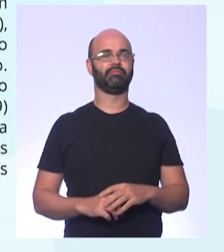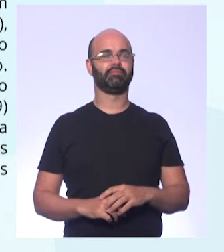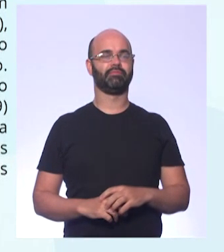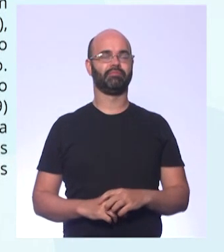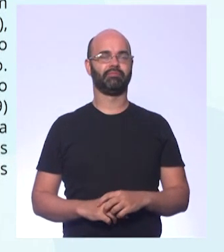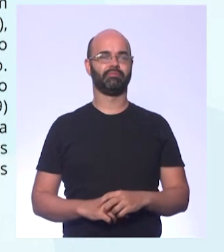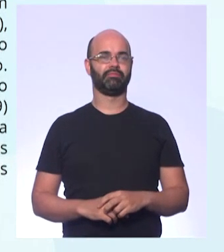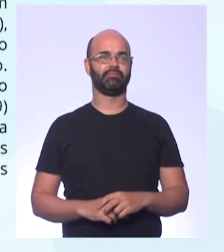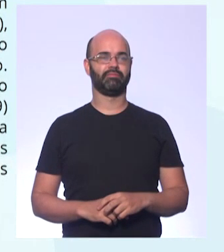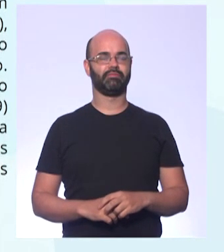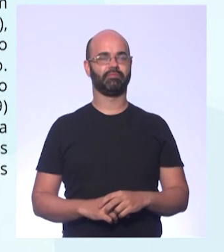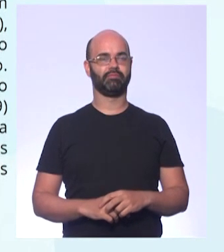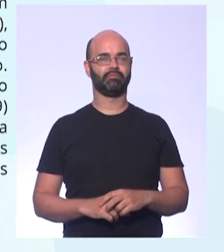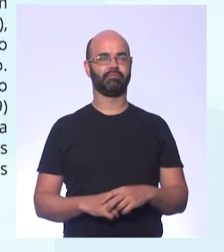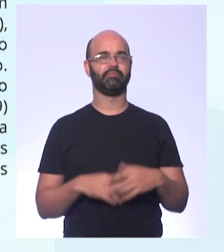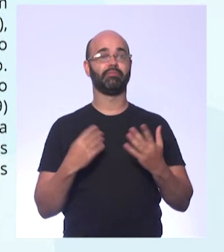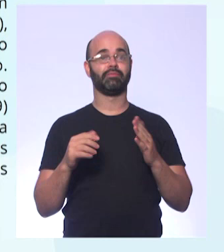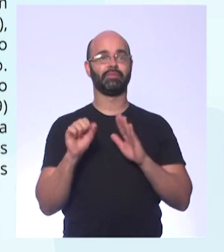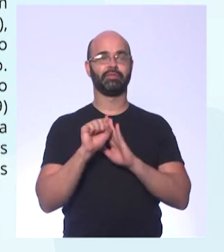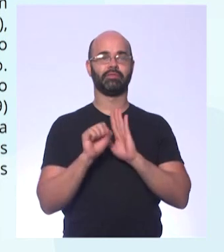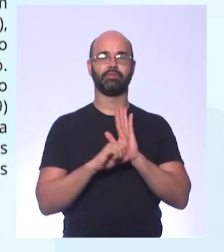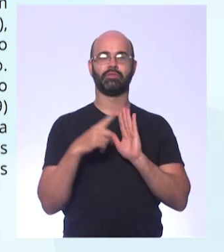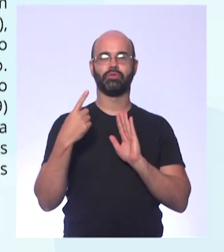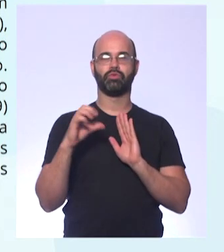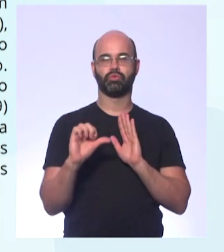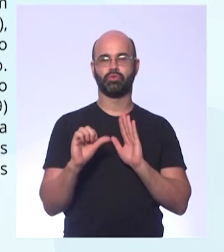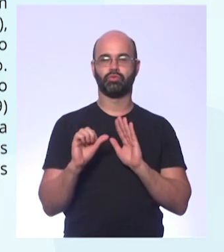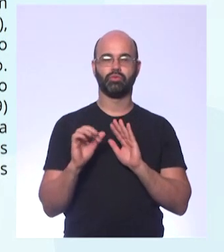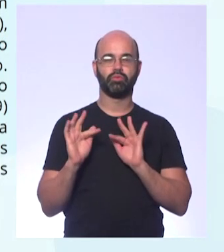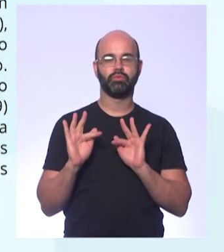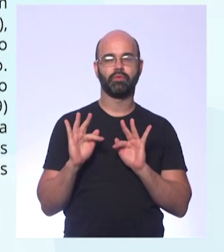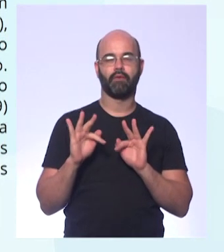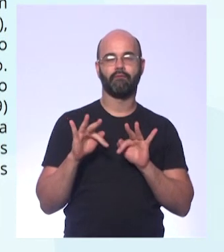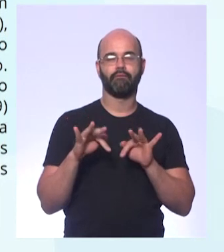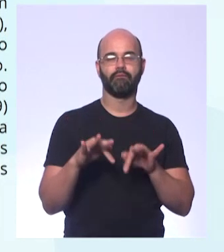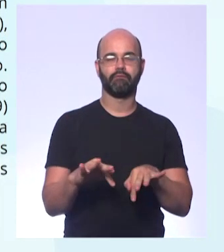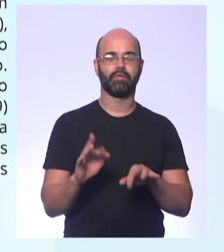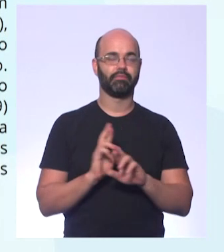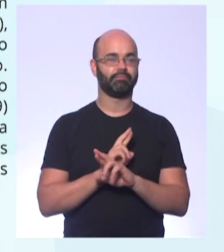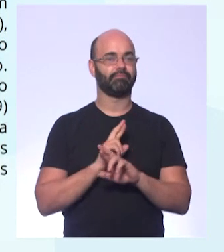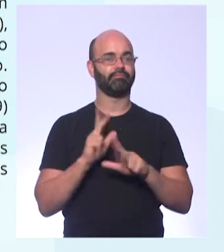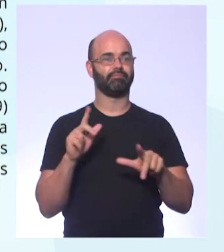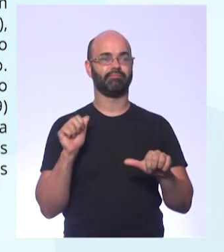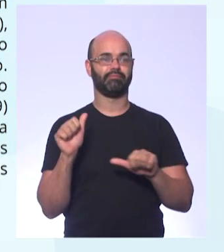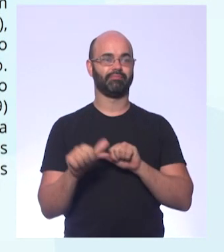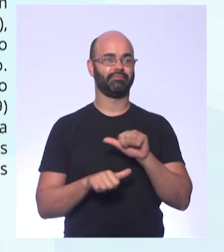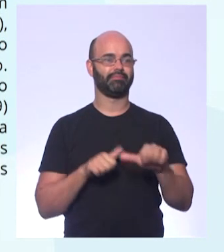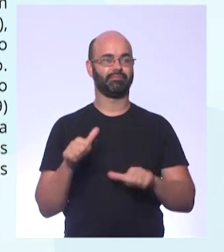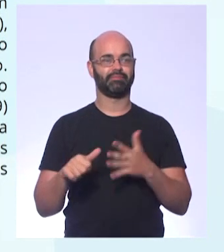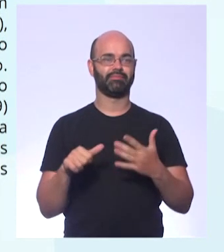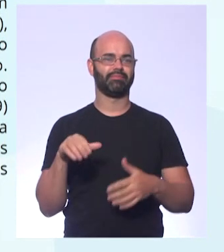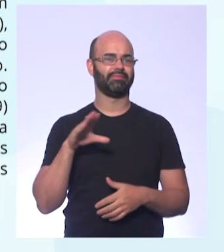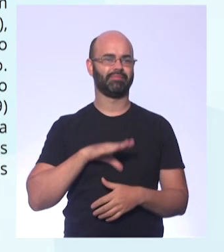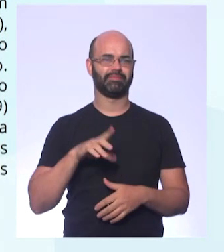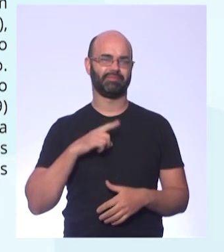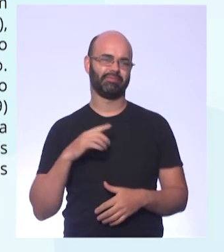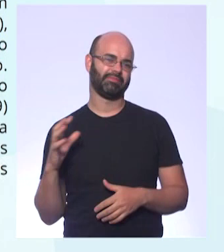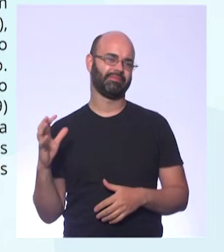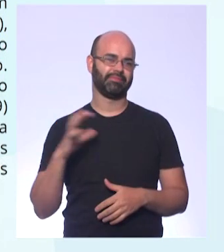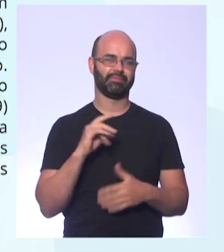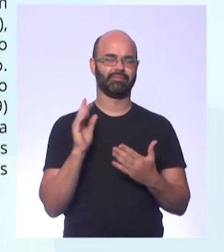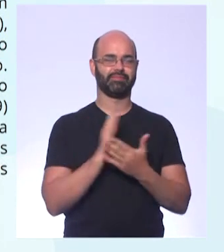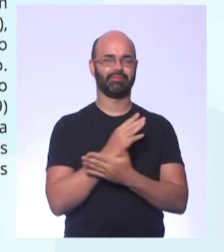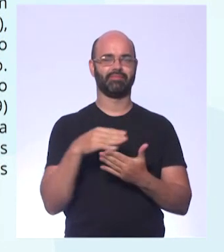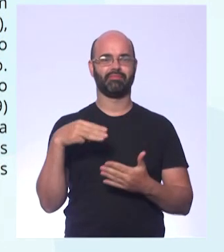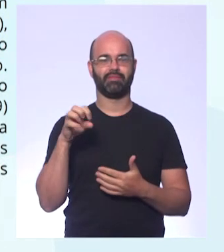imperiais. Então, no final do século XVIII, novos ventos sopraram. Portugal enfrentou revoltas no Brasil visando a separação da metrópole.